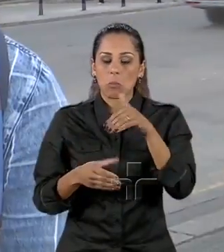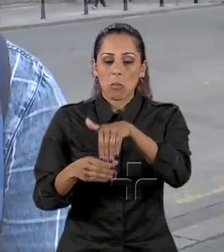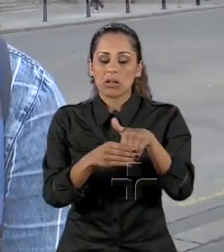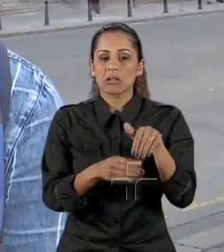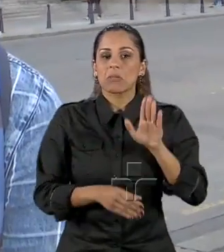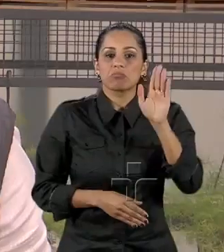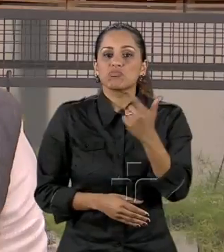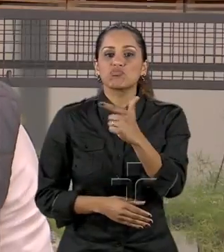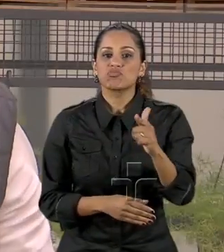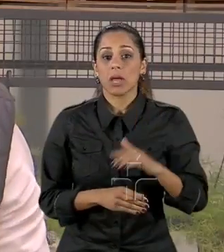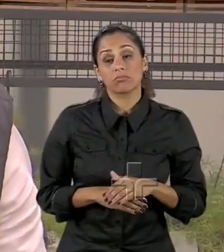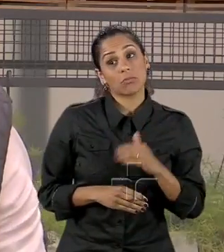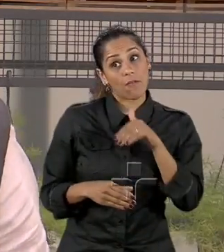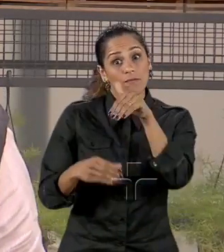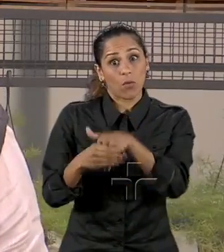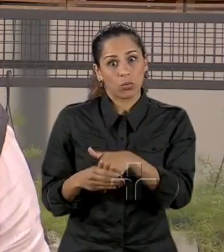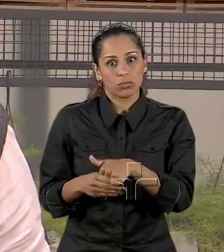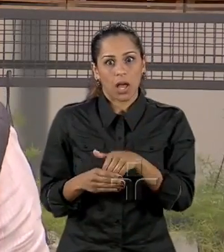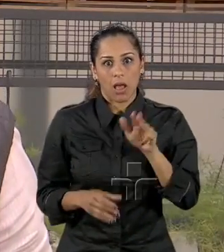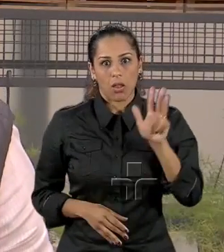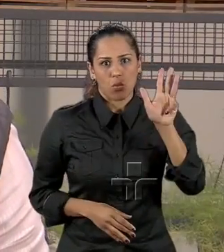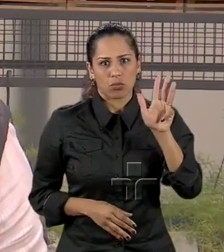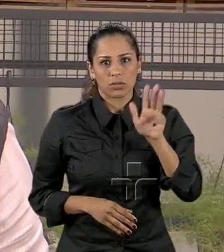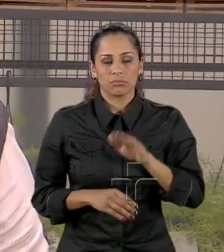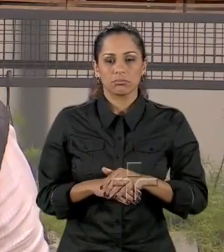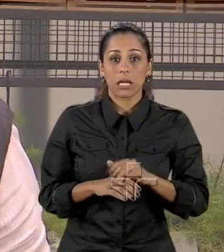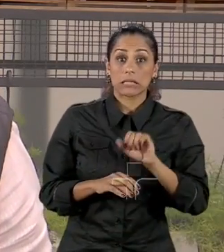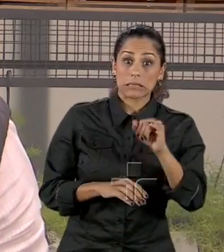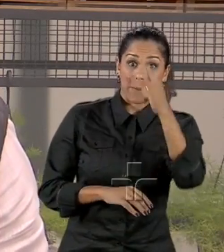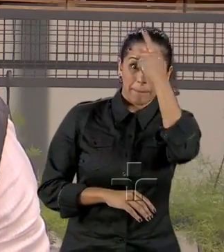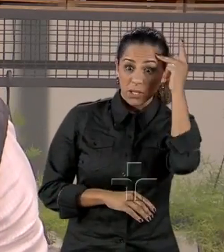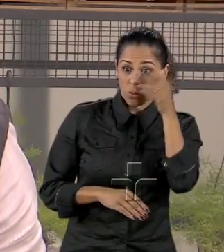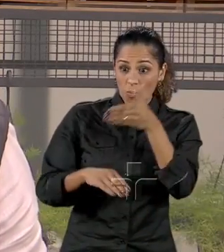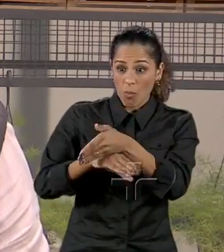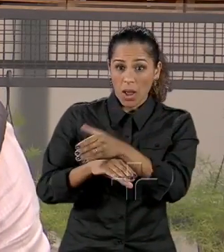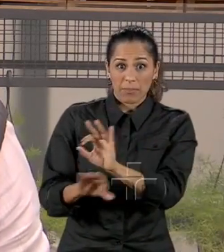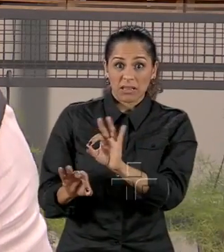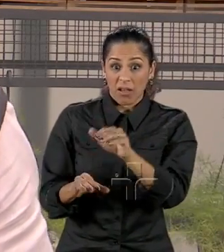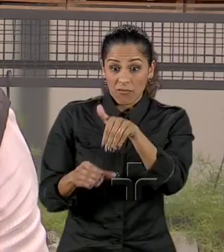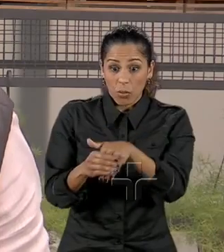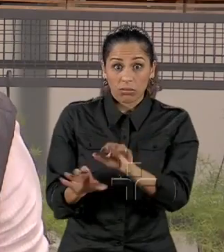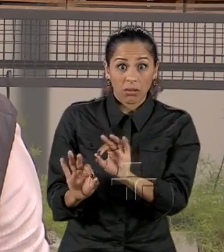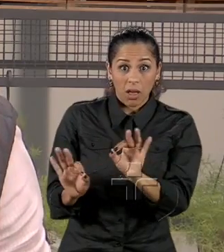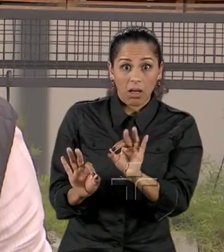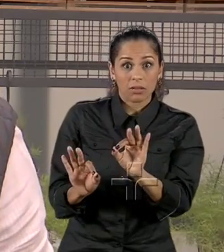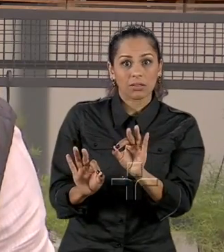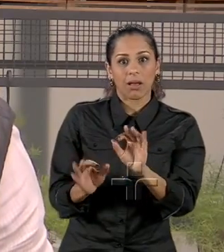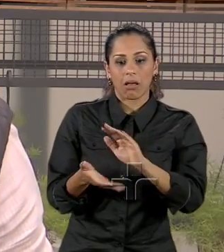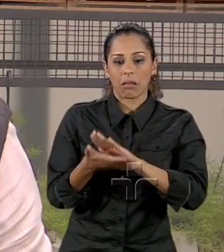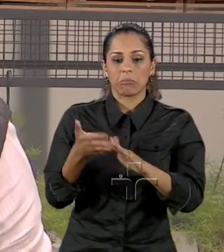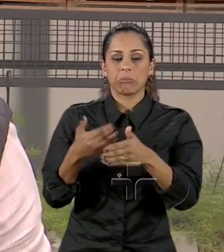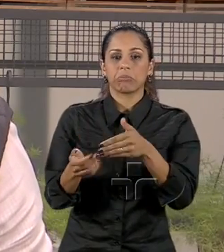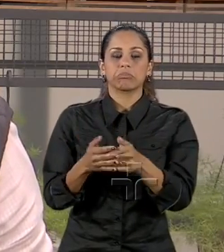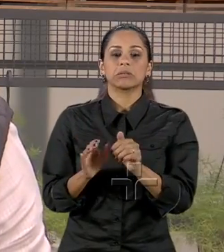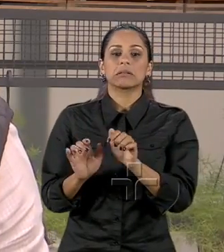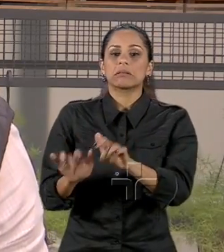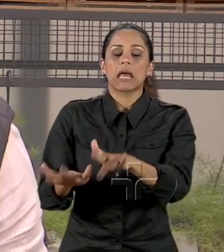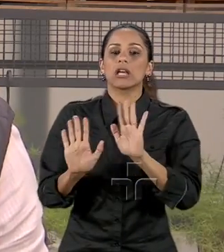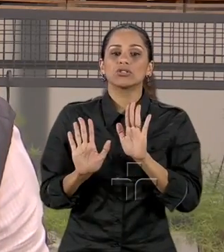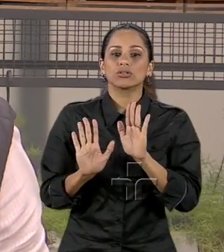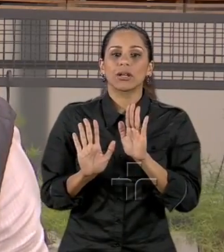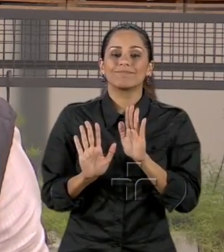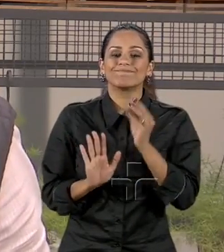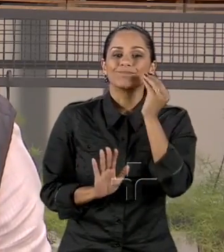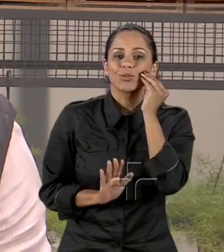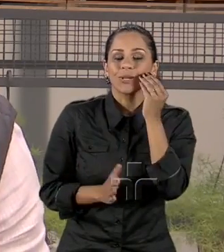nulo. Eu vou votar nulo. Aquele que deixa de participar lava as mãos e perde a oportunidade de alguma maneira